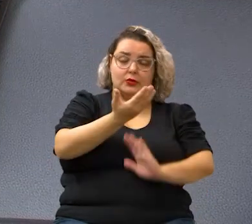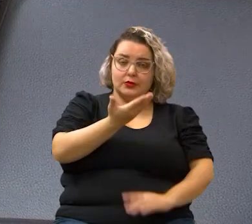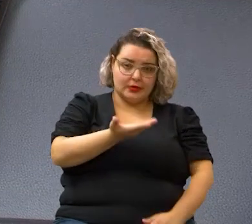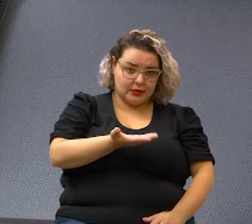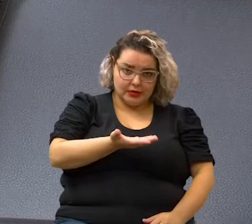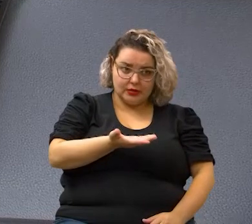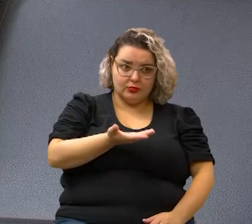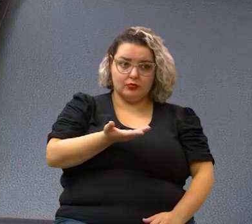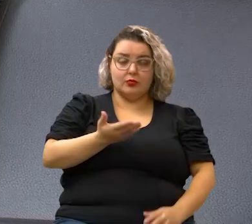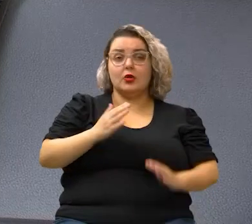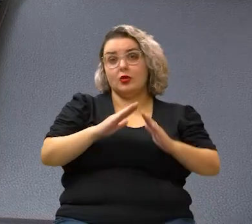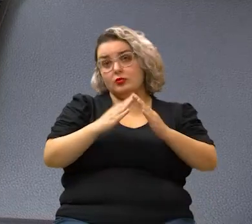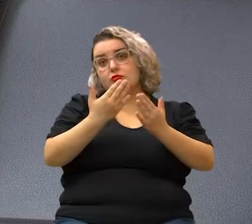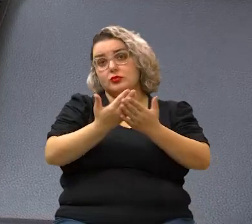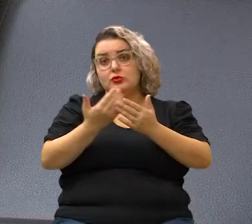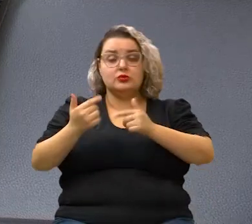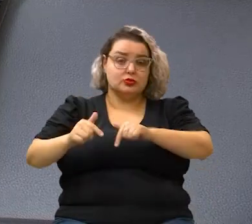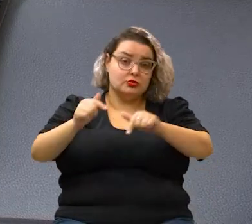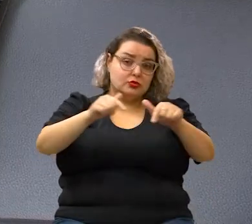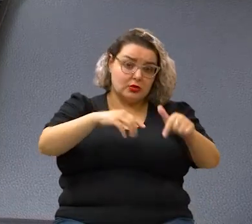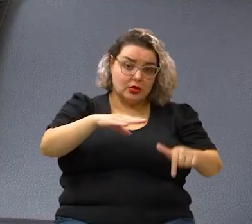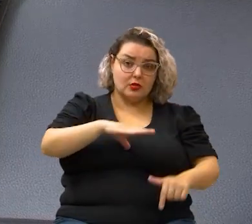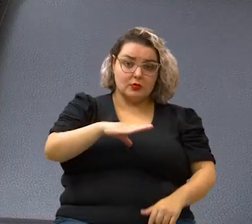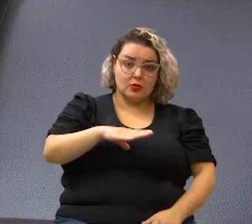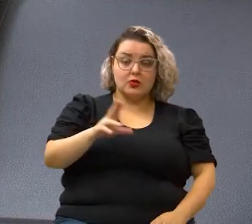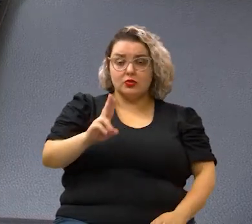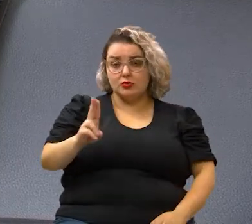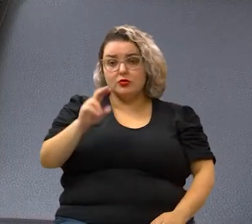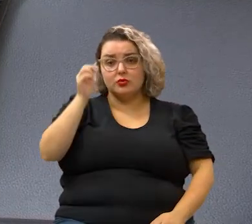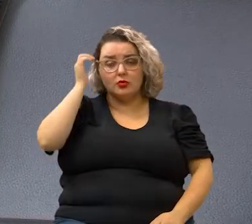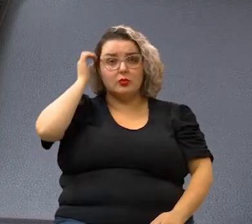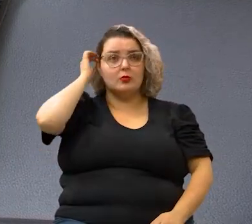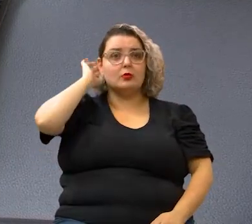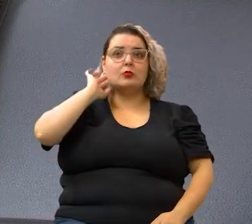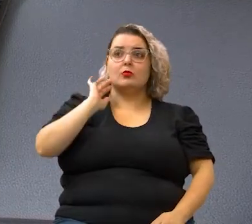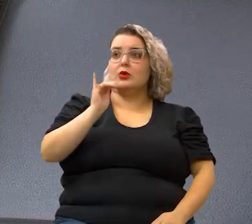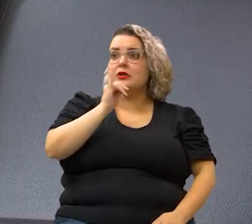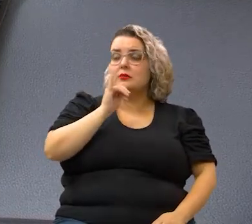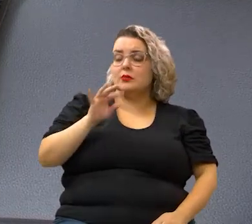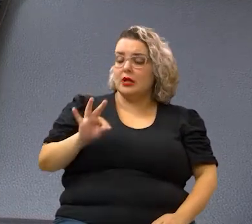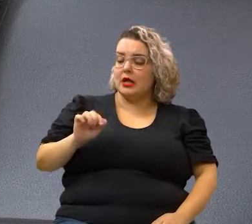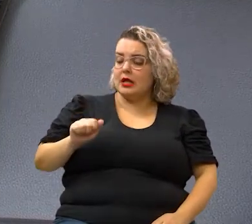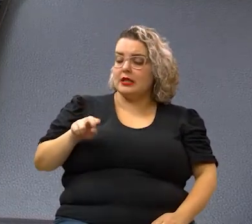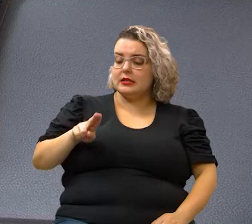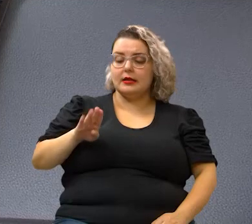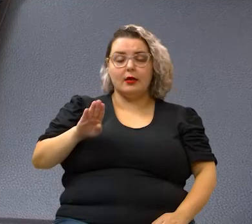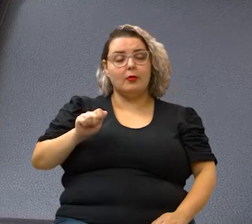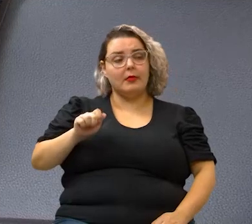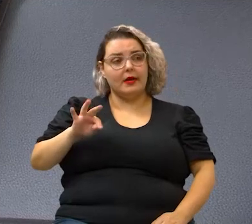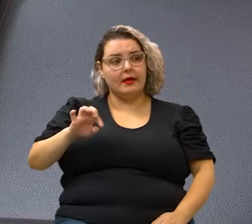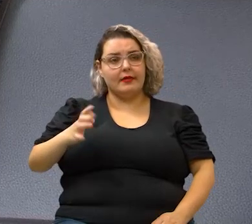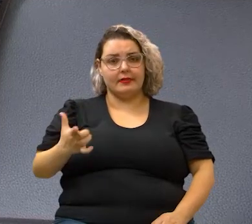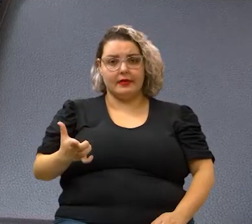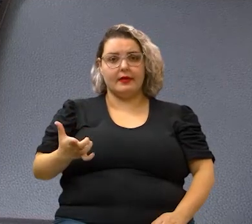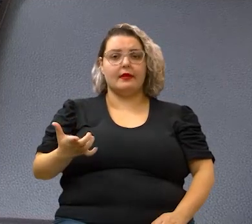escola que nos locais, nos municípios onde foram implantadas, como por exemplo Taubaté, né,